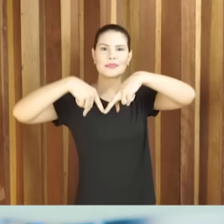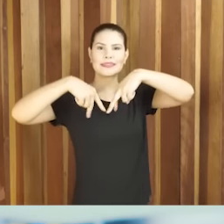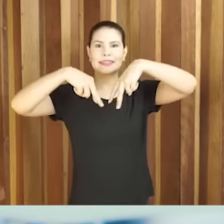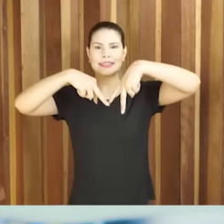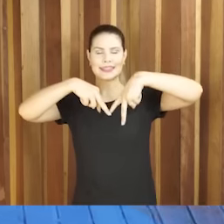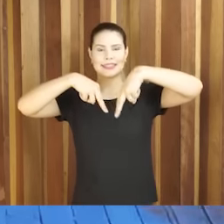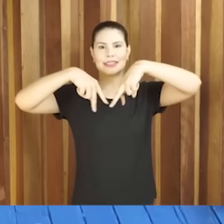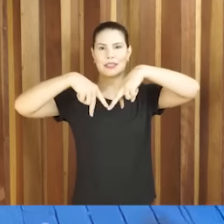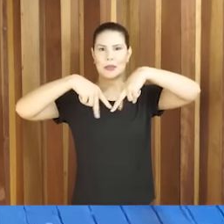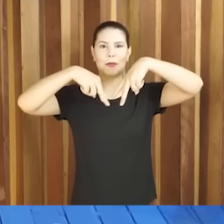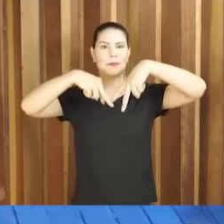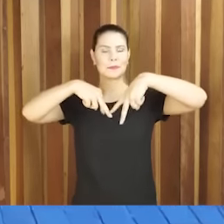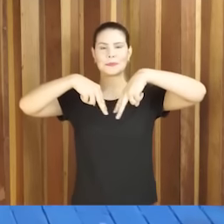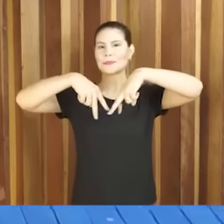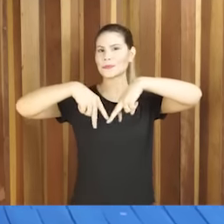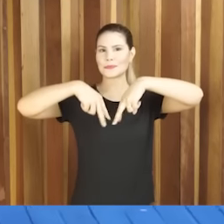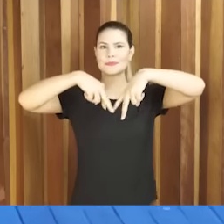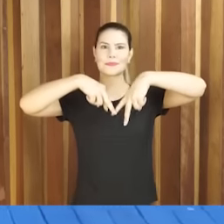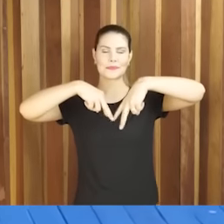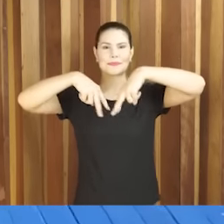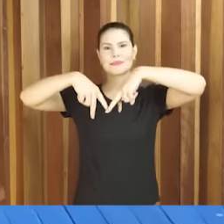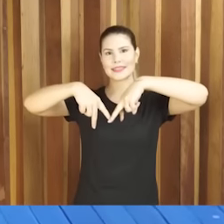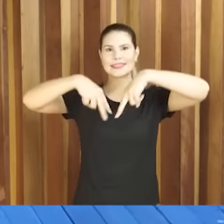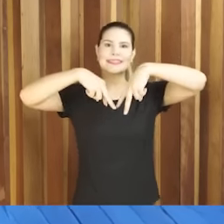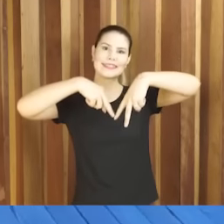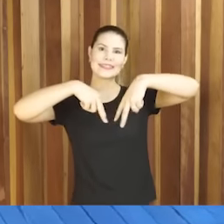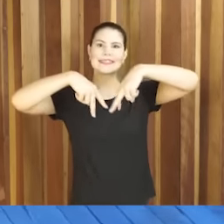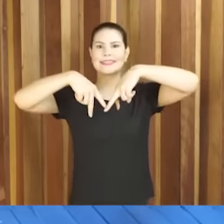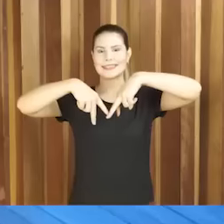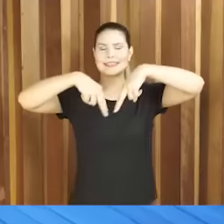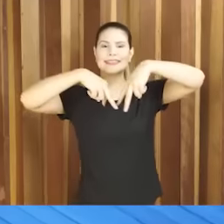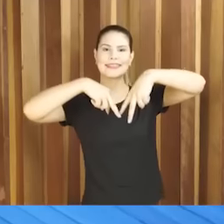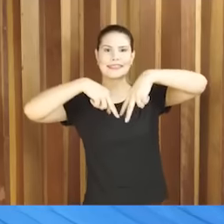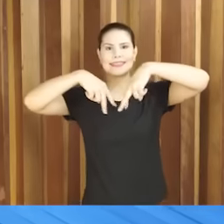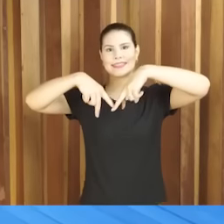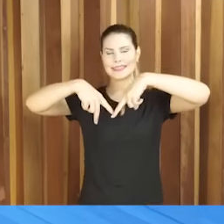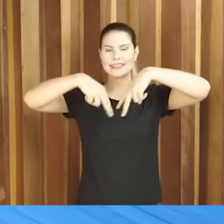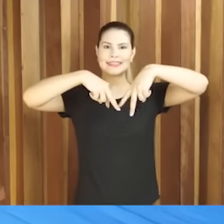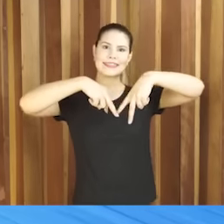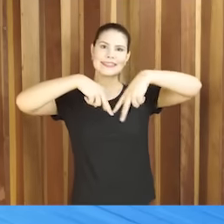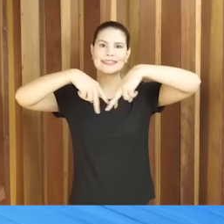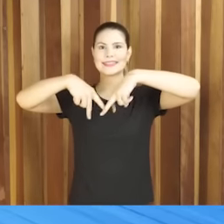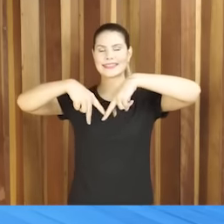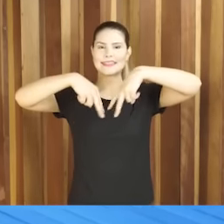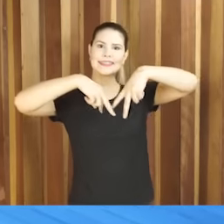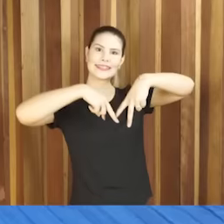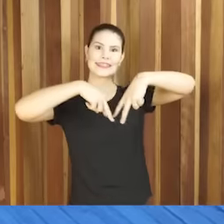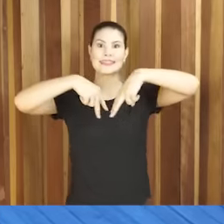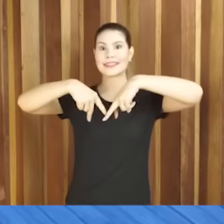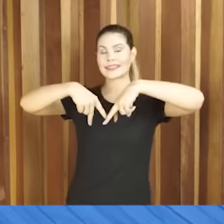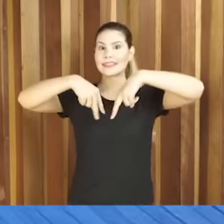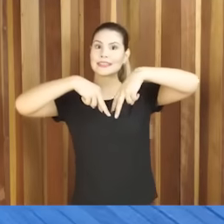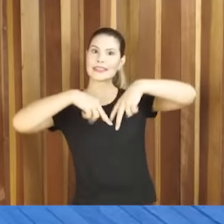Bota aqui, ai, bota ali o teu pezinho. O teu pezinho bem juntinho com o